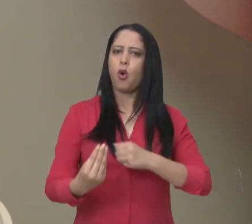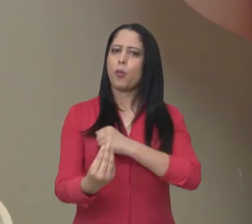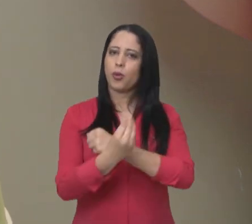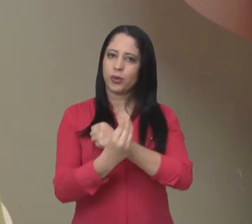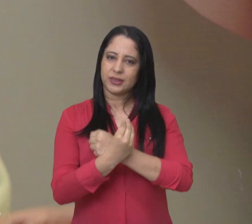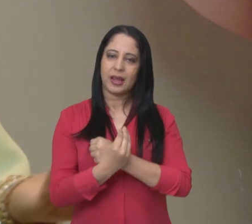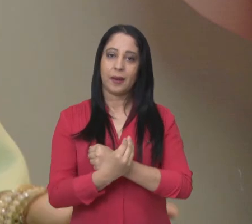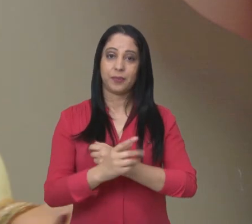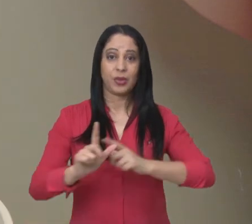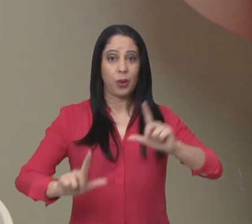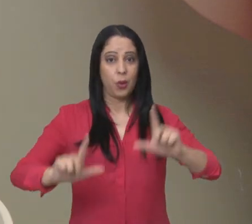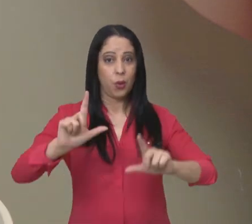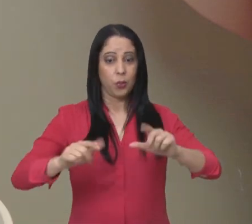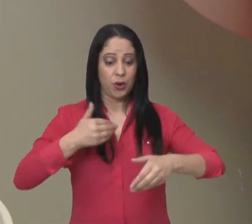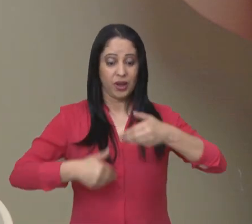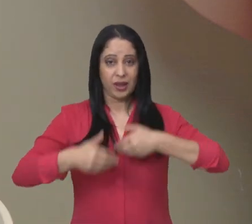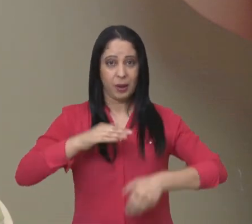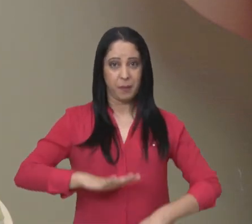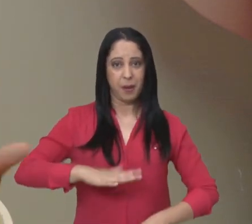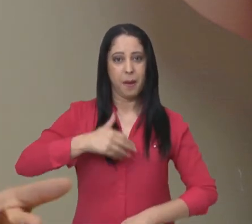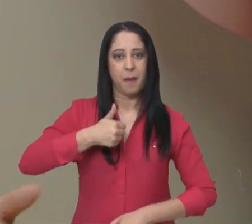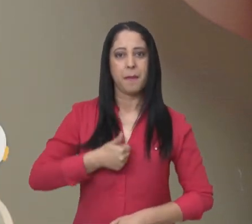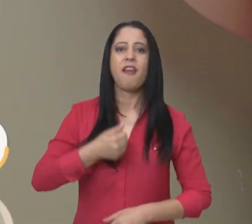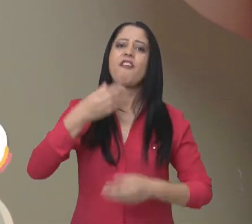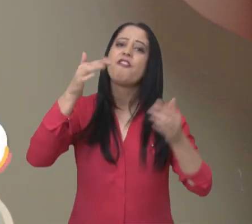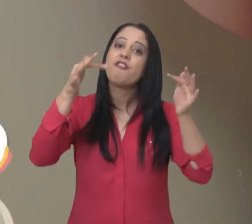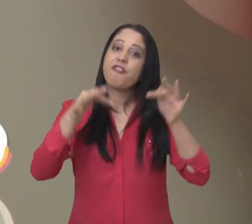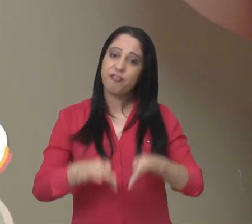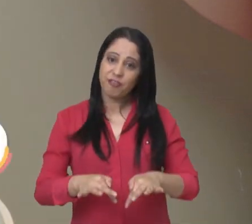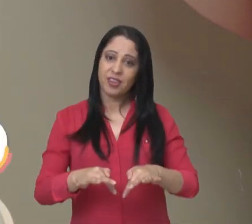do seu corpo que é tão importante. O De Bem com